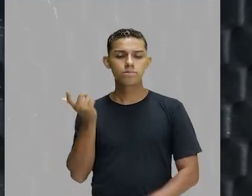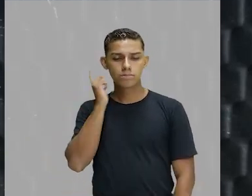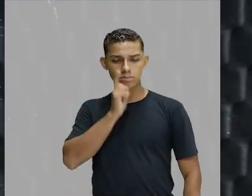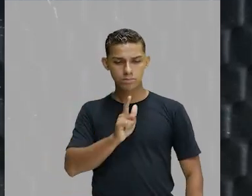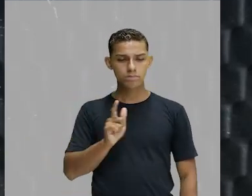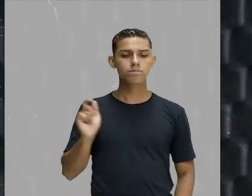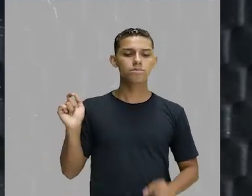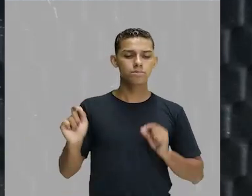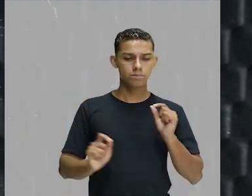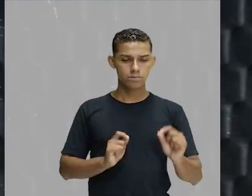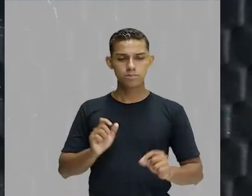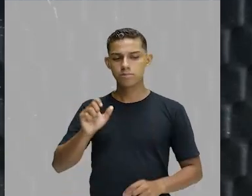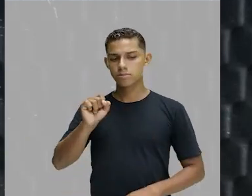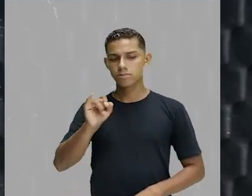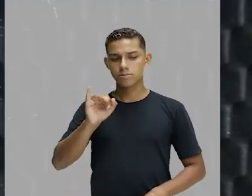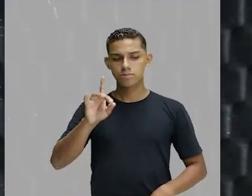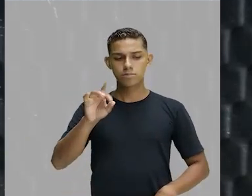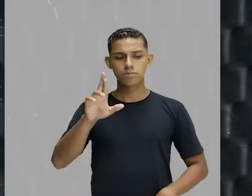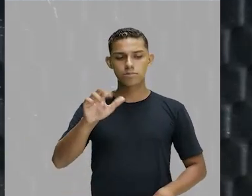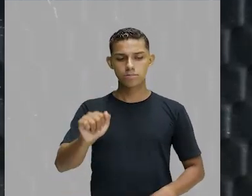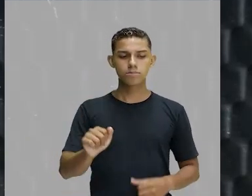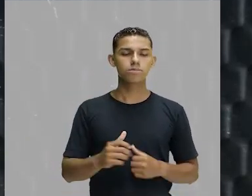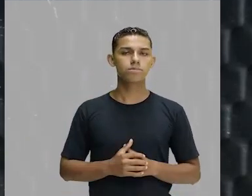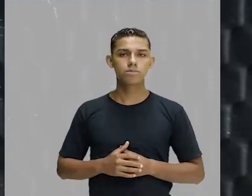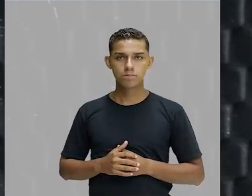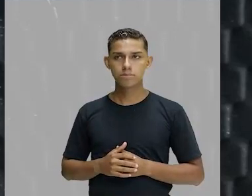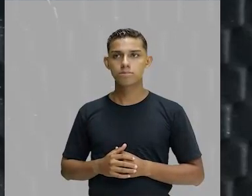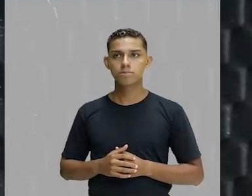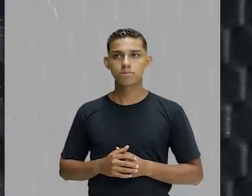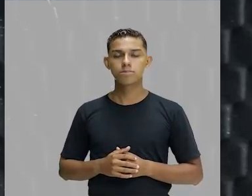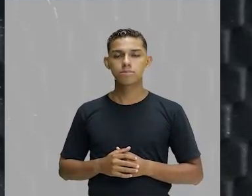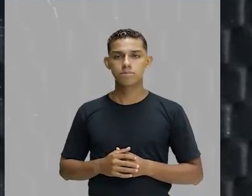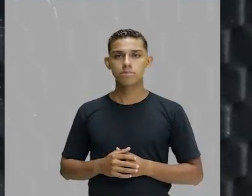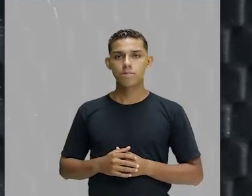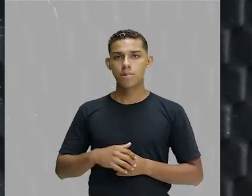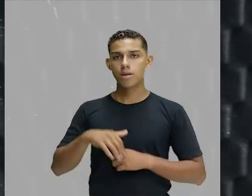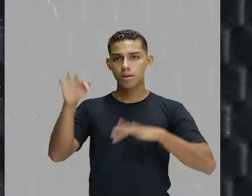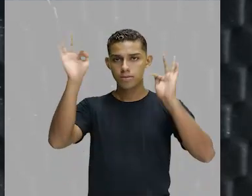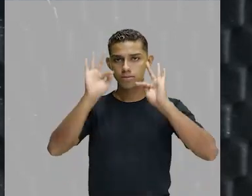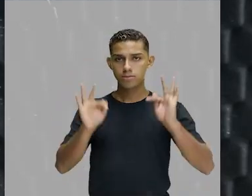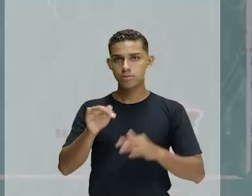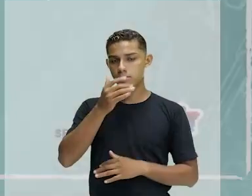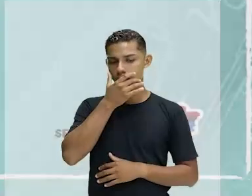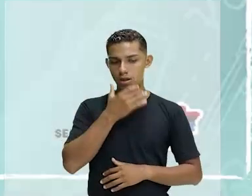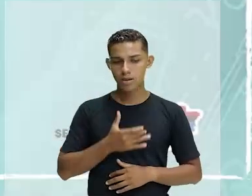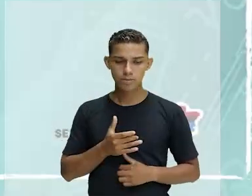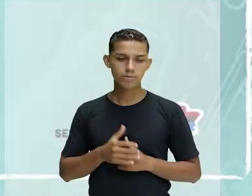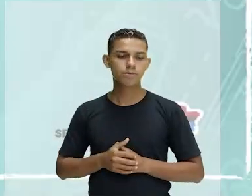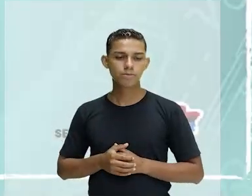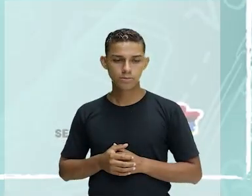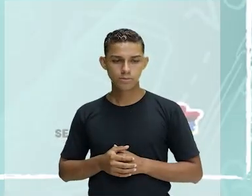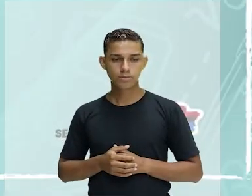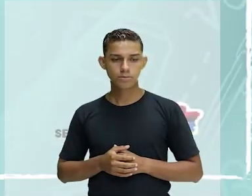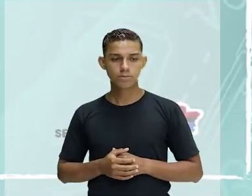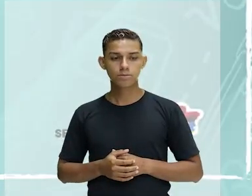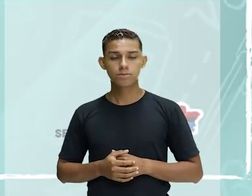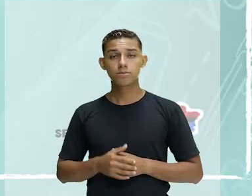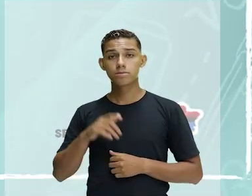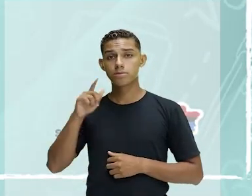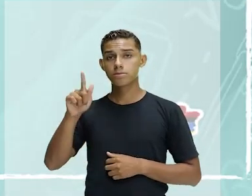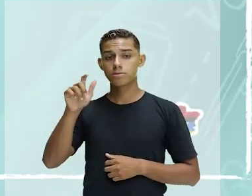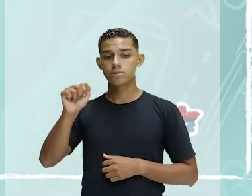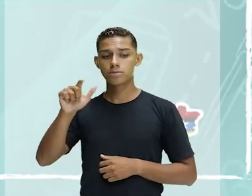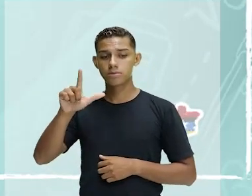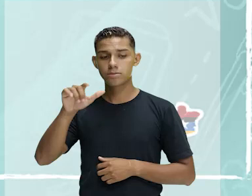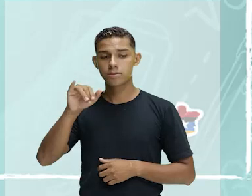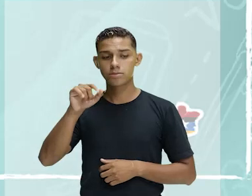faz a cidra. Aquela que a gente toma no Natal. Galícia e o